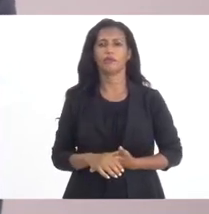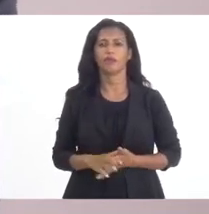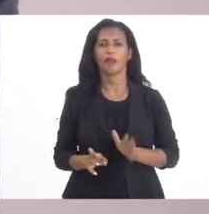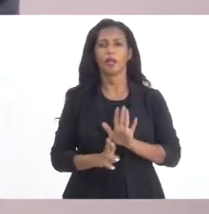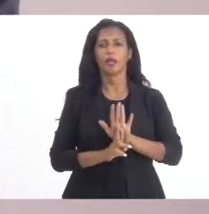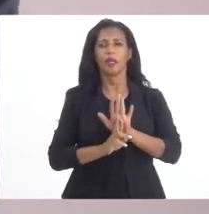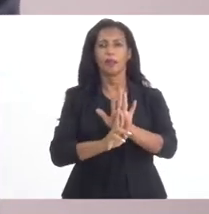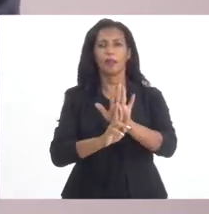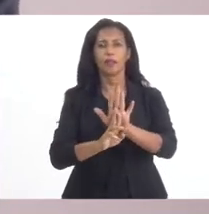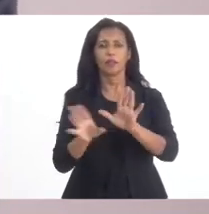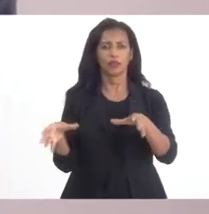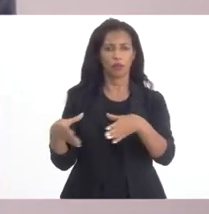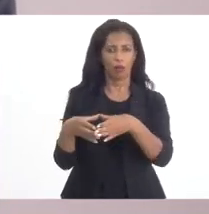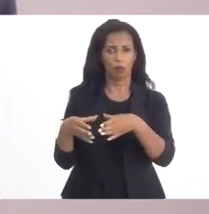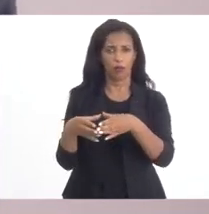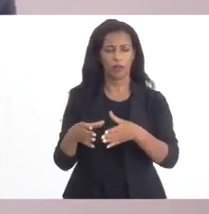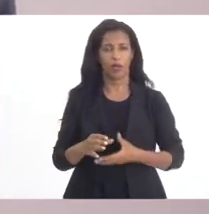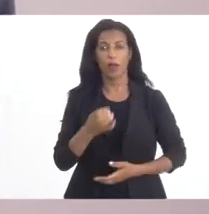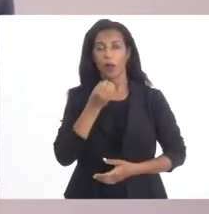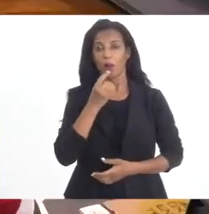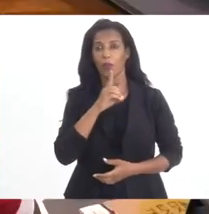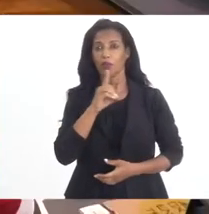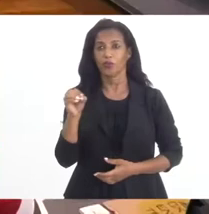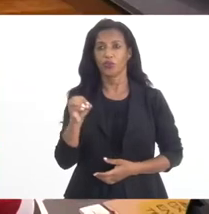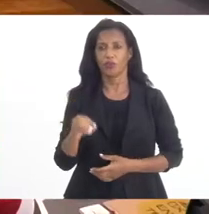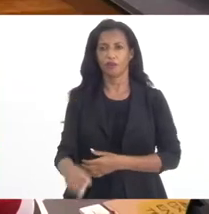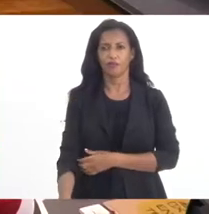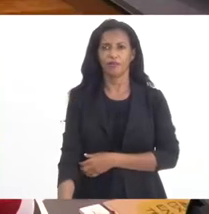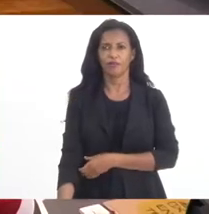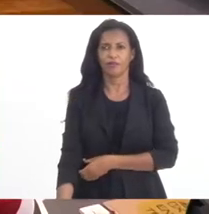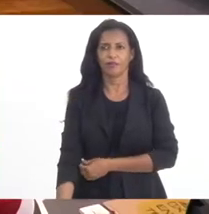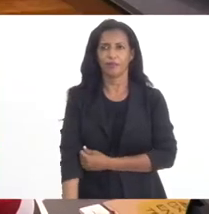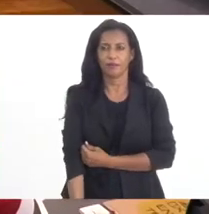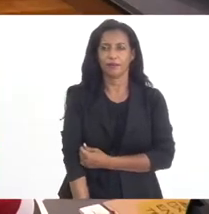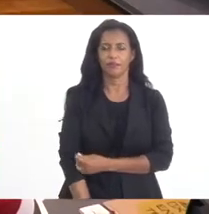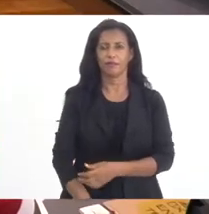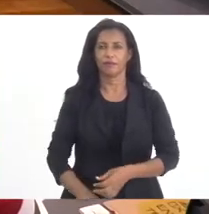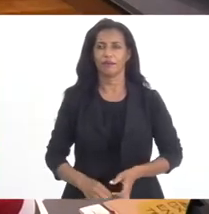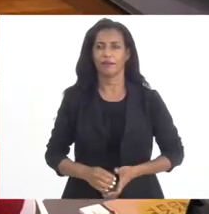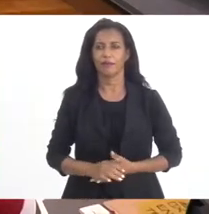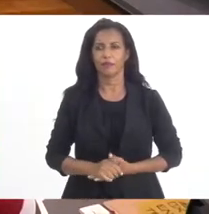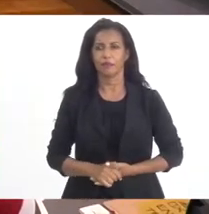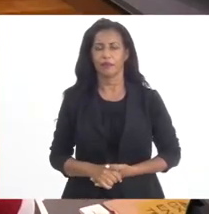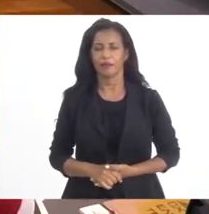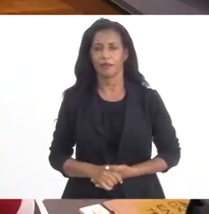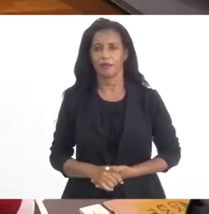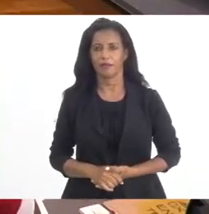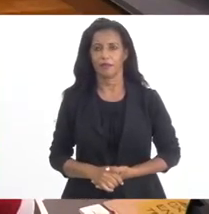está online. Bom dia, Rony. Obrigado pela presença. Peço aí também o máximo de concisão.